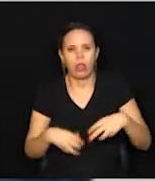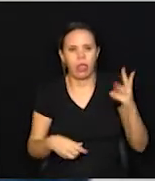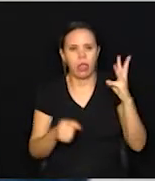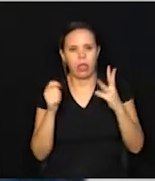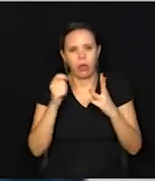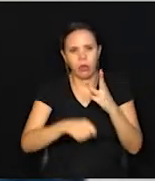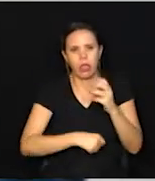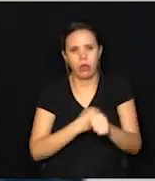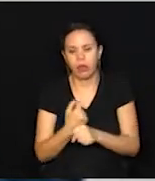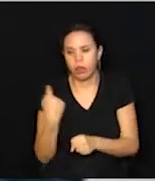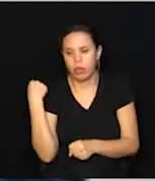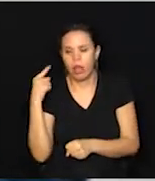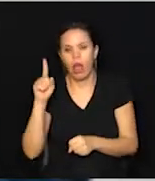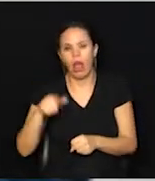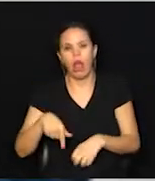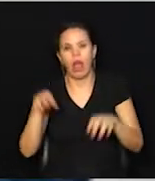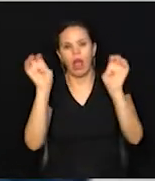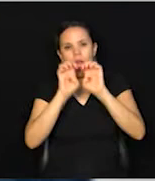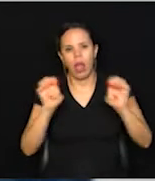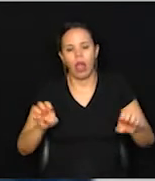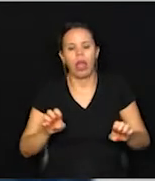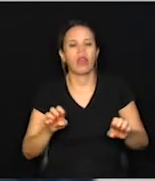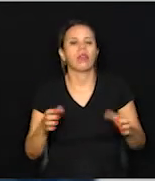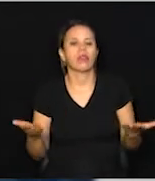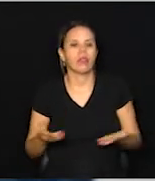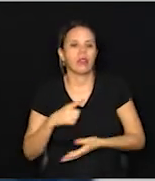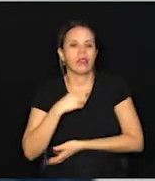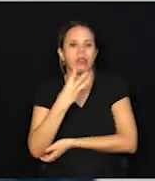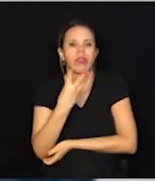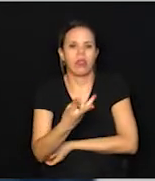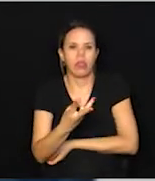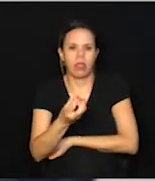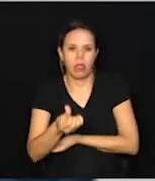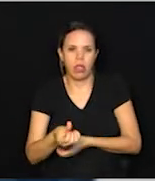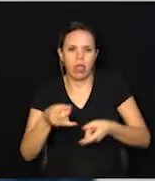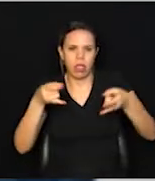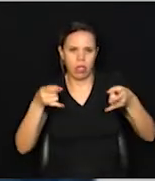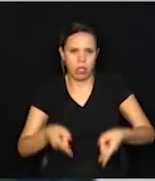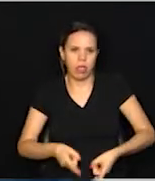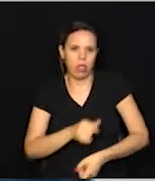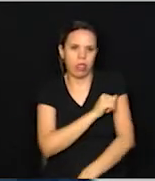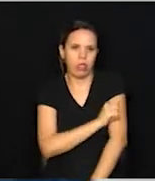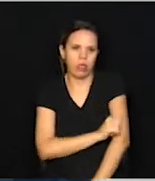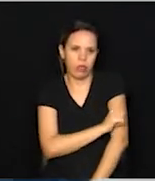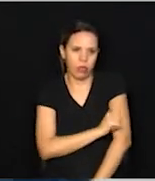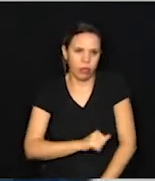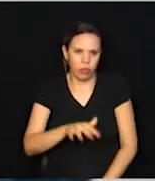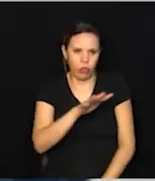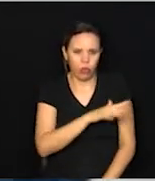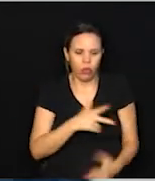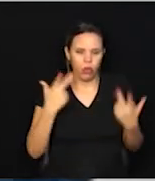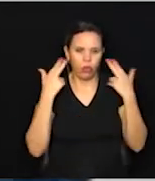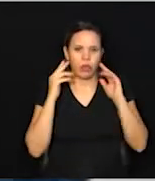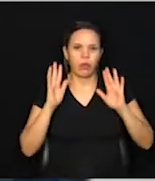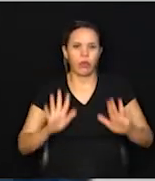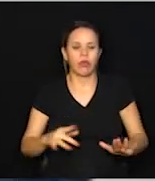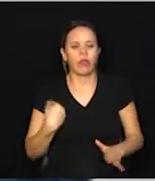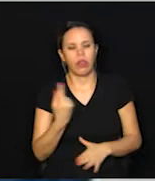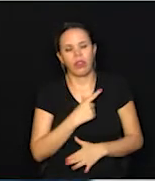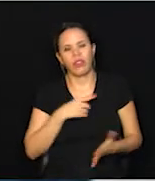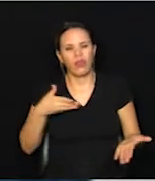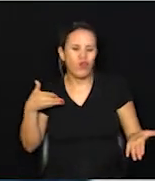passado. É uma estrutura que comporta hoje 36 leitos de enfermaria. Mas aí nós tivemos uma